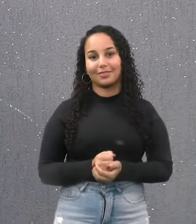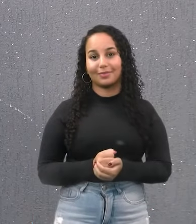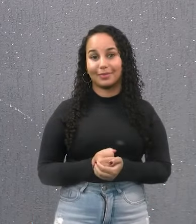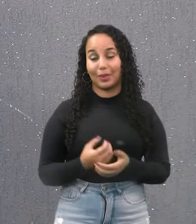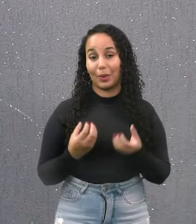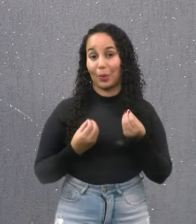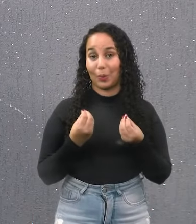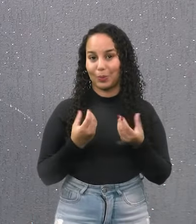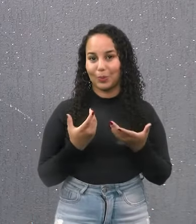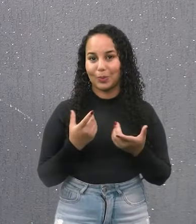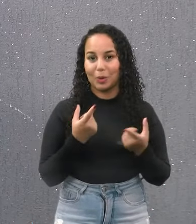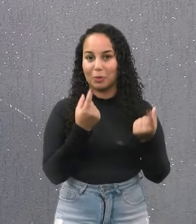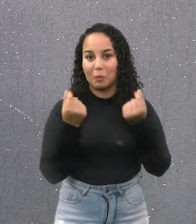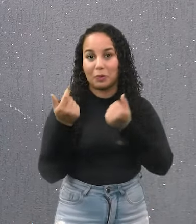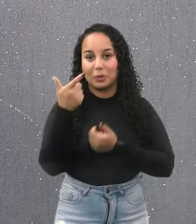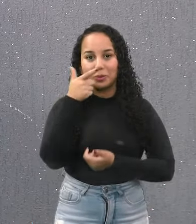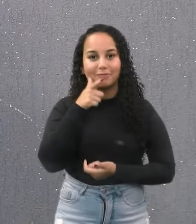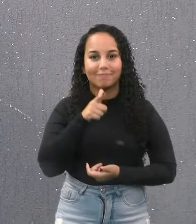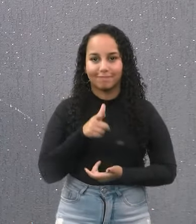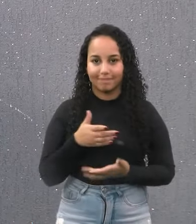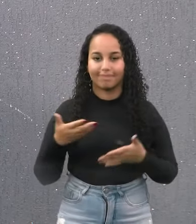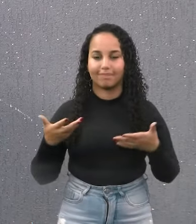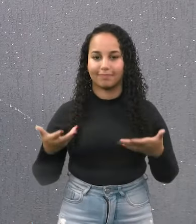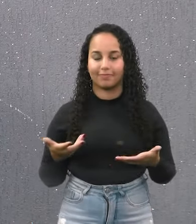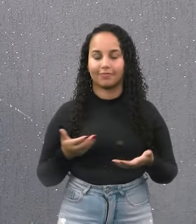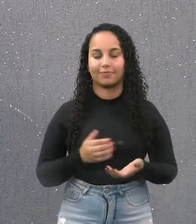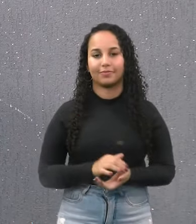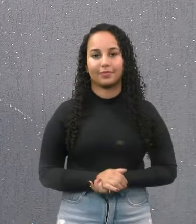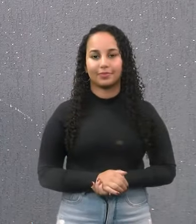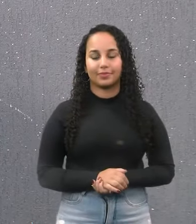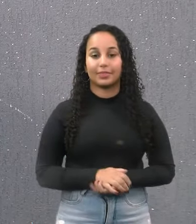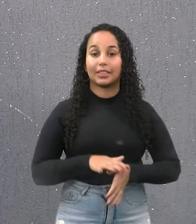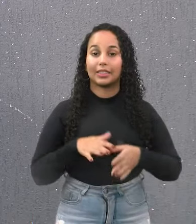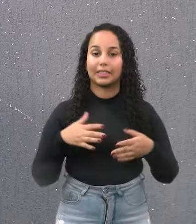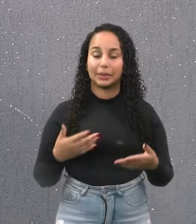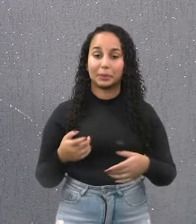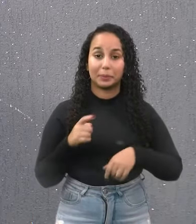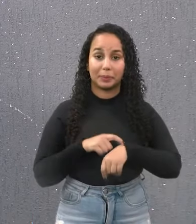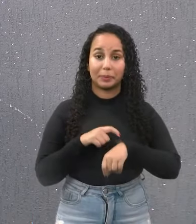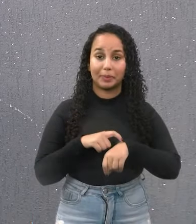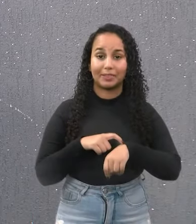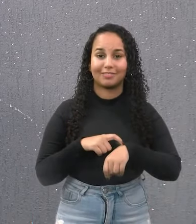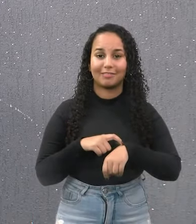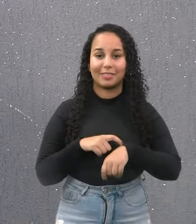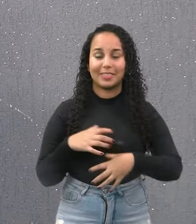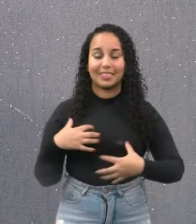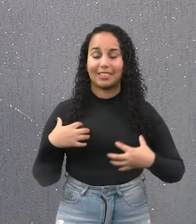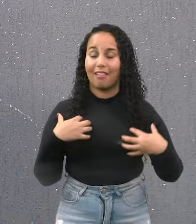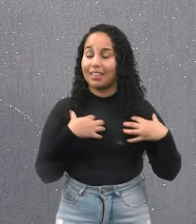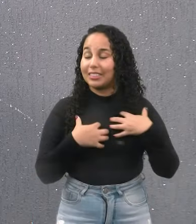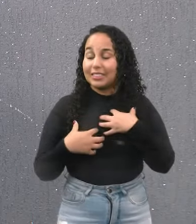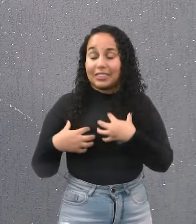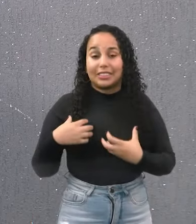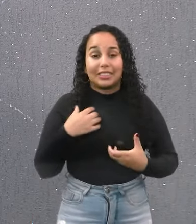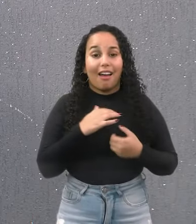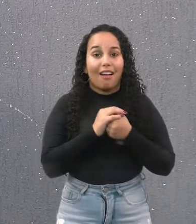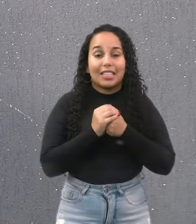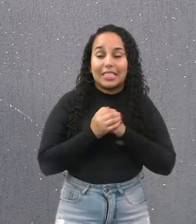fazer ali os seus casamentos, eles simplesmente pararam ali seus planejamentos. Nesse momento eu vi a